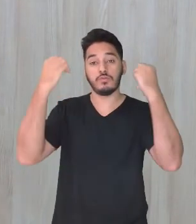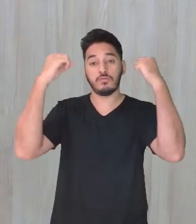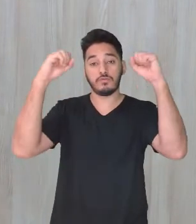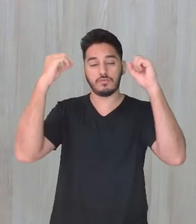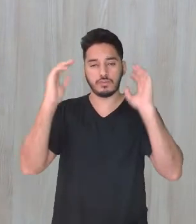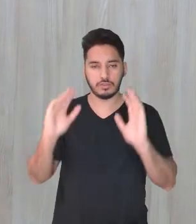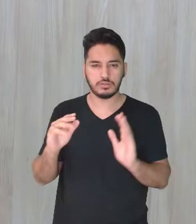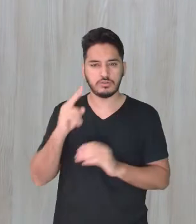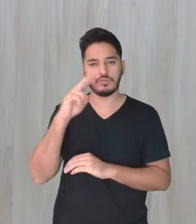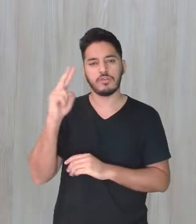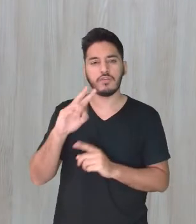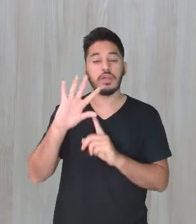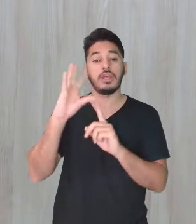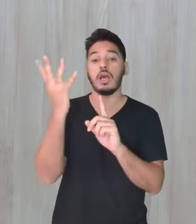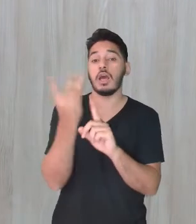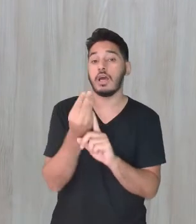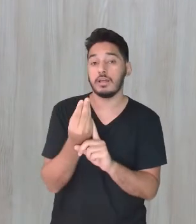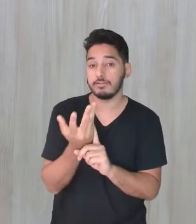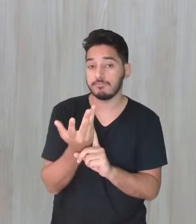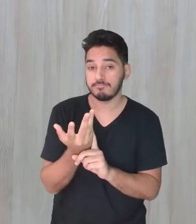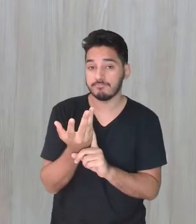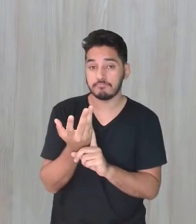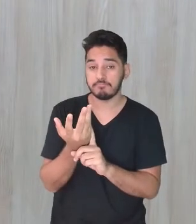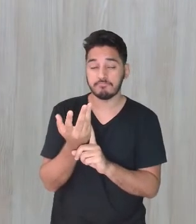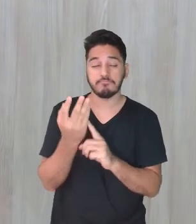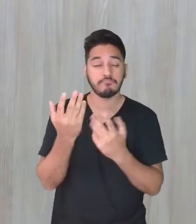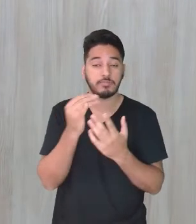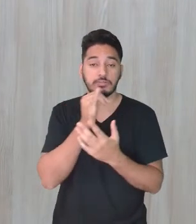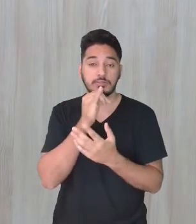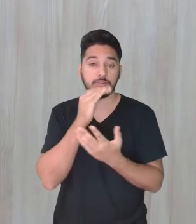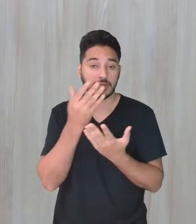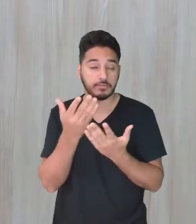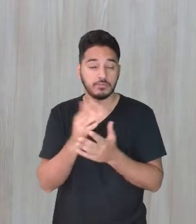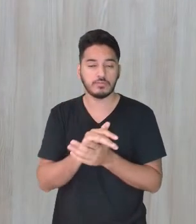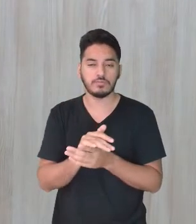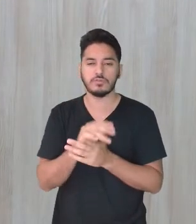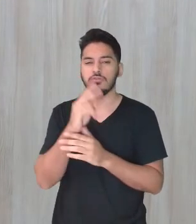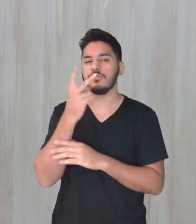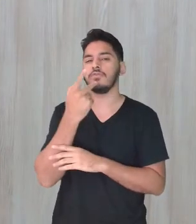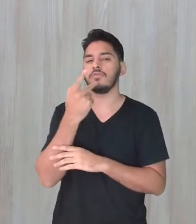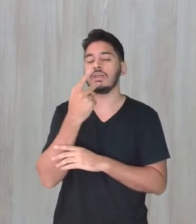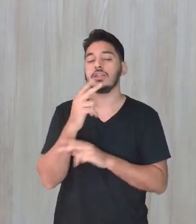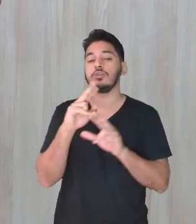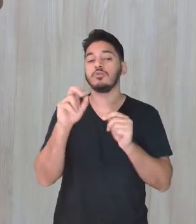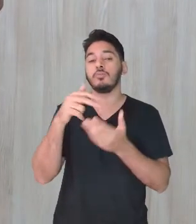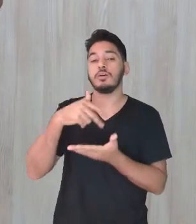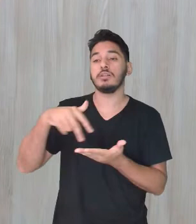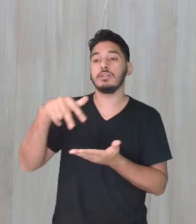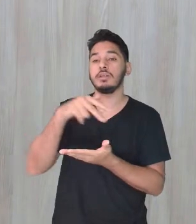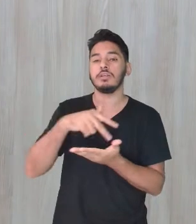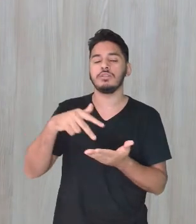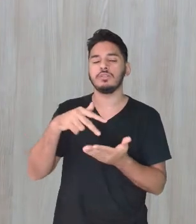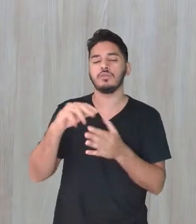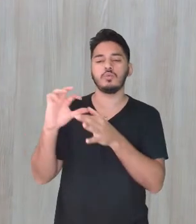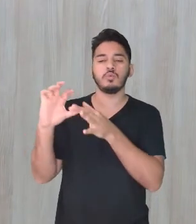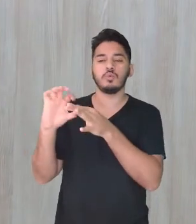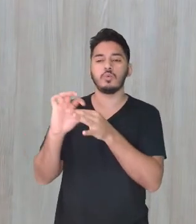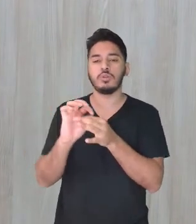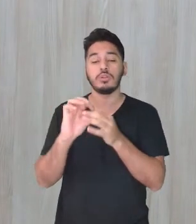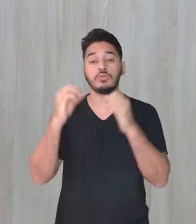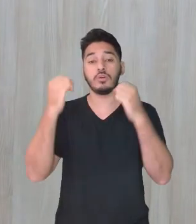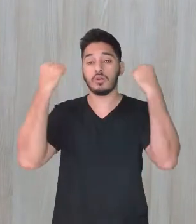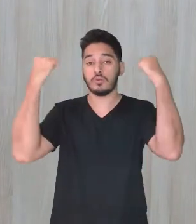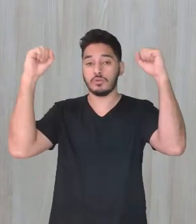Vocês veem dança em arte também, na disciplina de arte. Então a gente vai falar aqui sobre a dança num contexto da educação